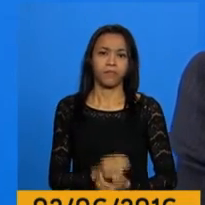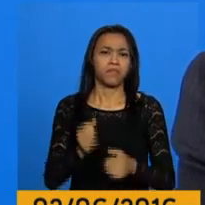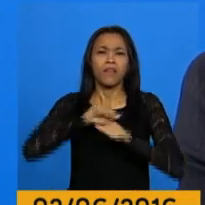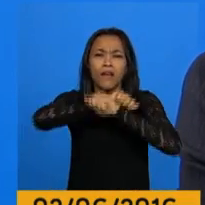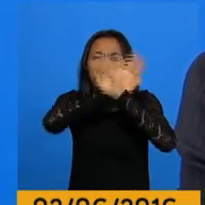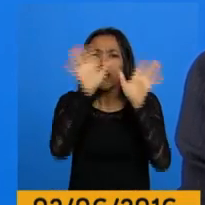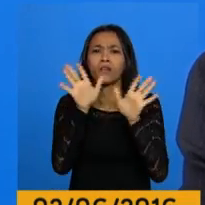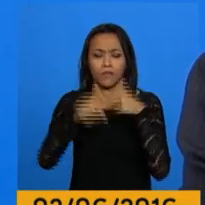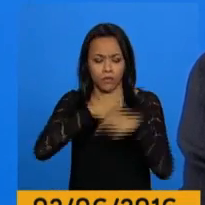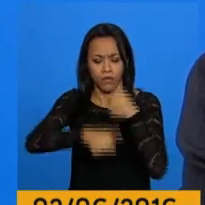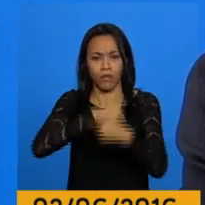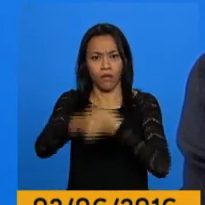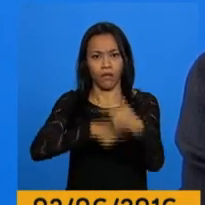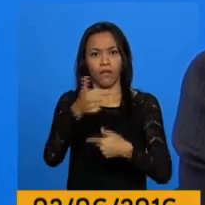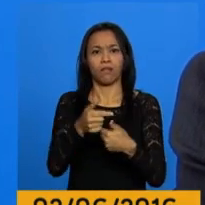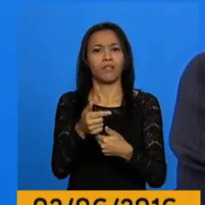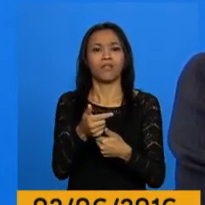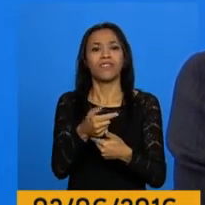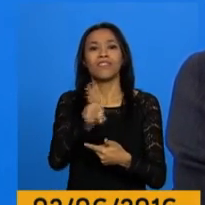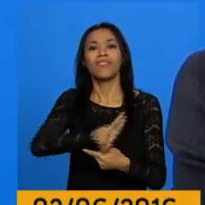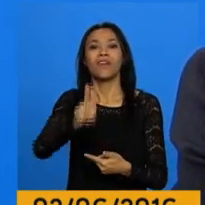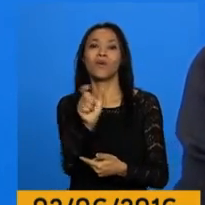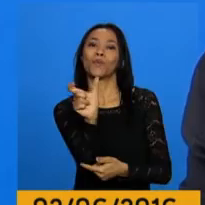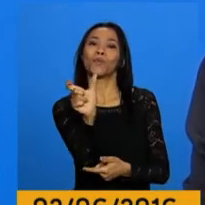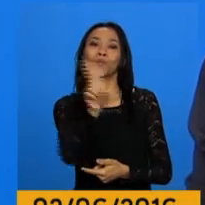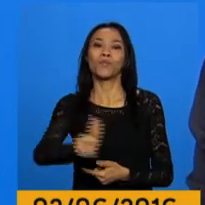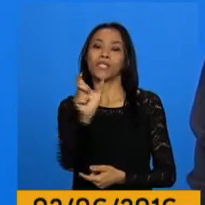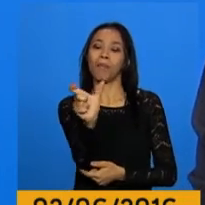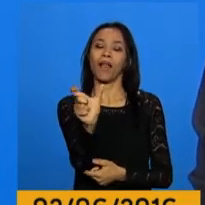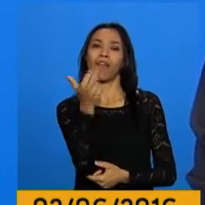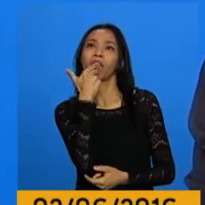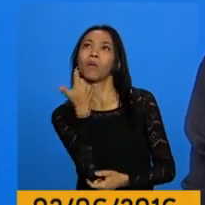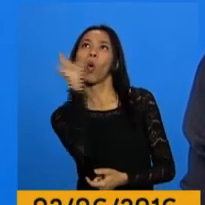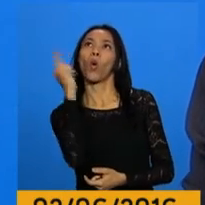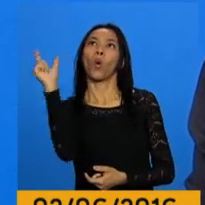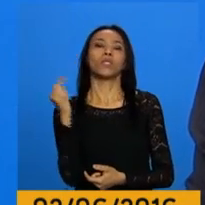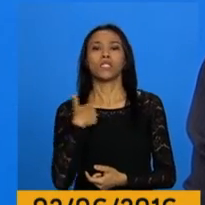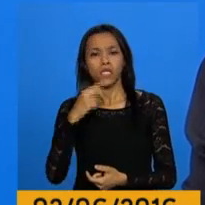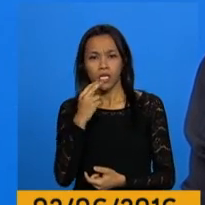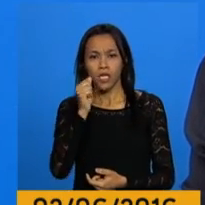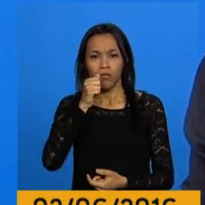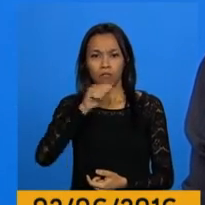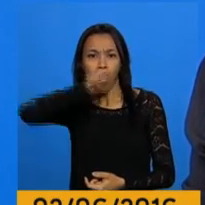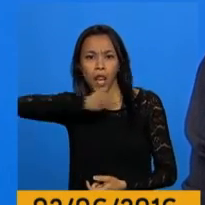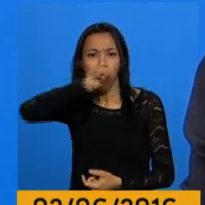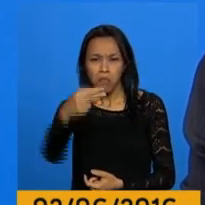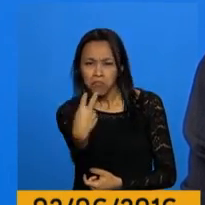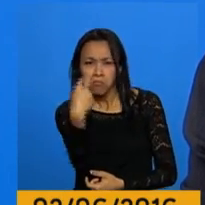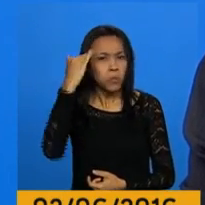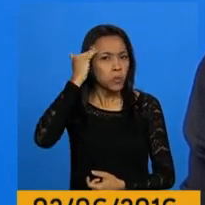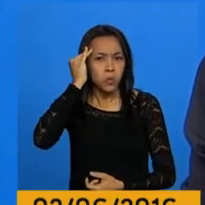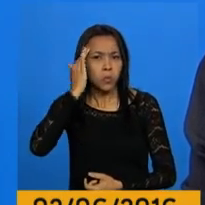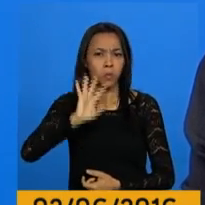Transparência sem fazer uso de palavras estrangeiras significa uma soma de várias